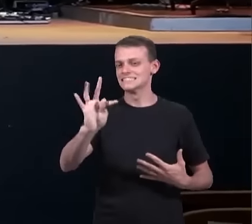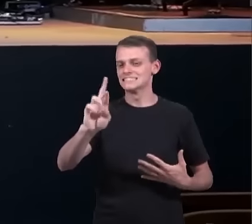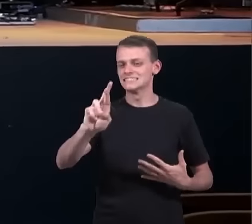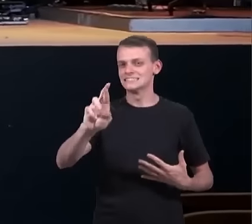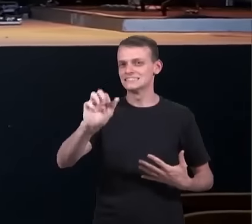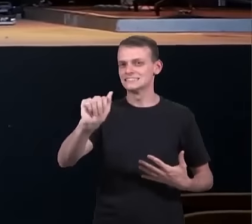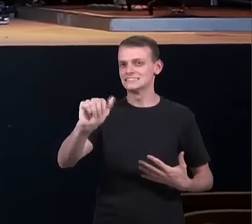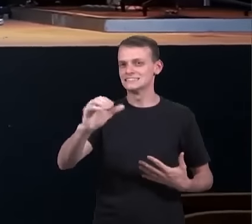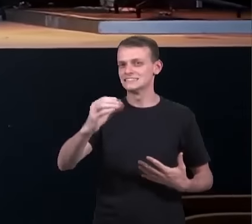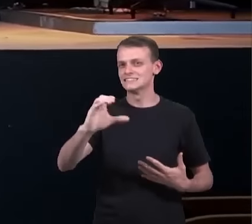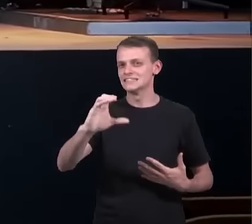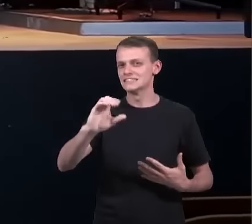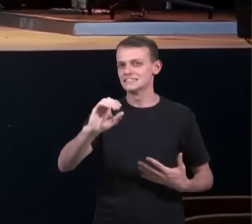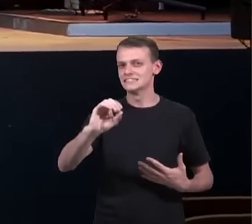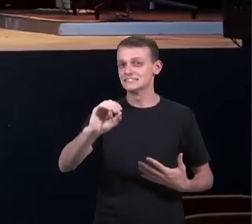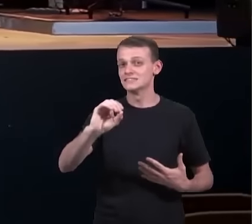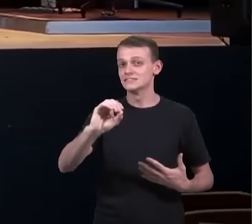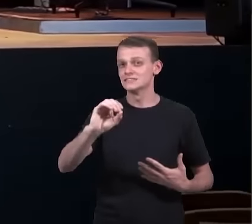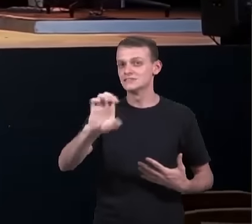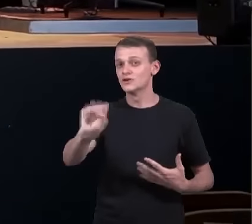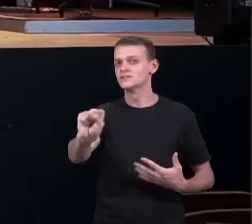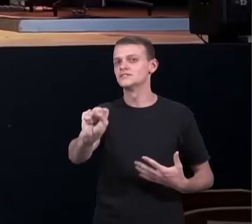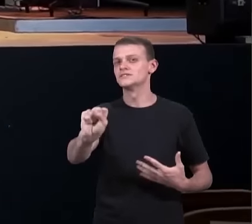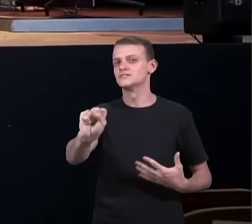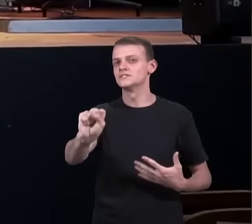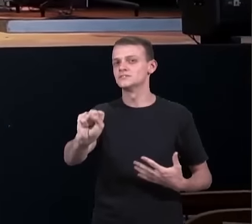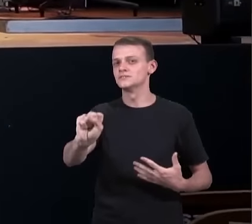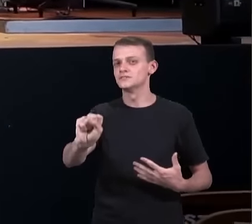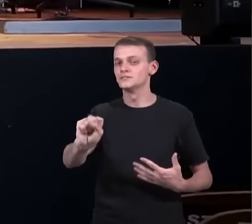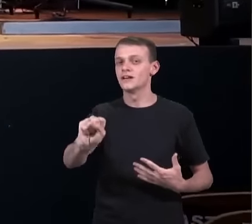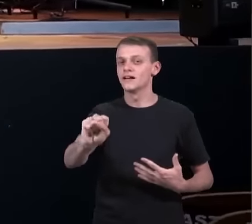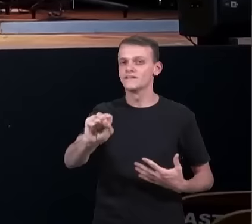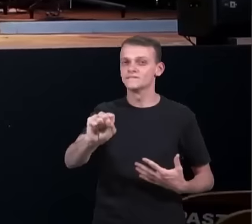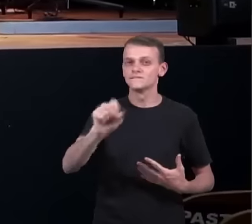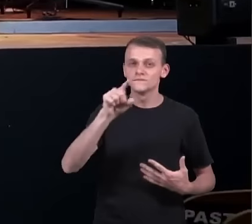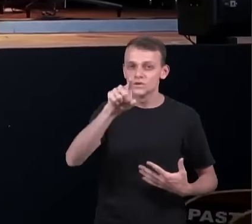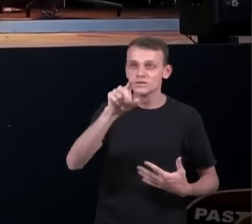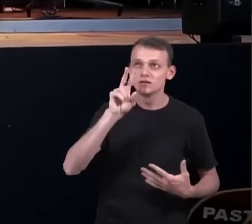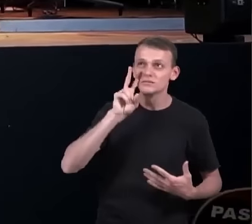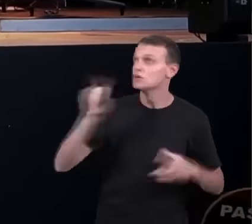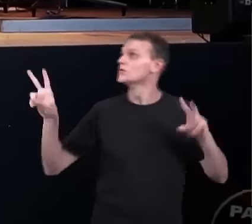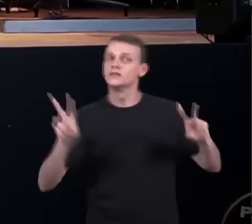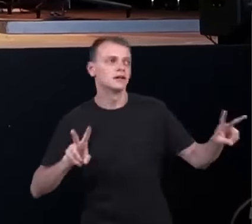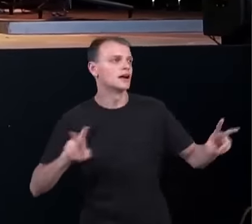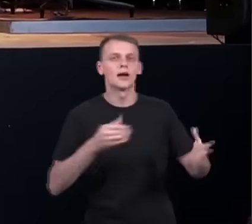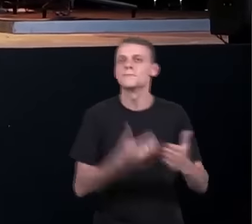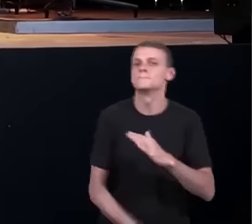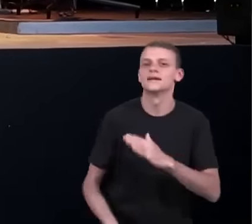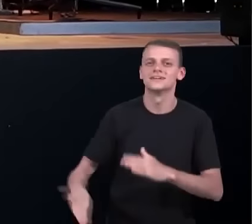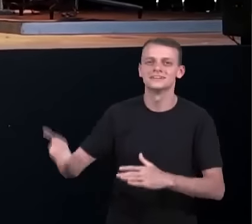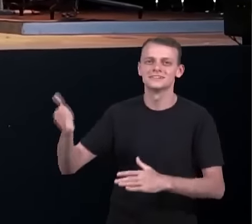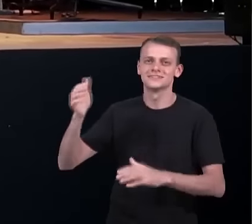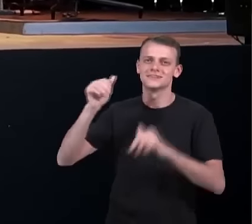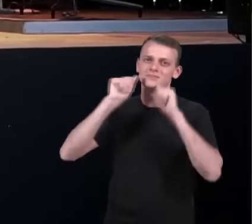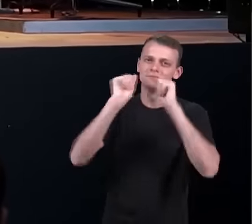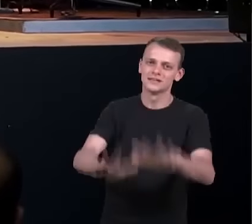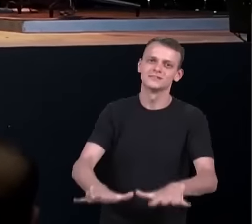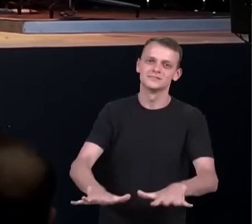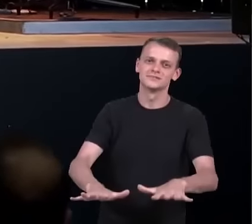A distração, ela rouba as melhores bênçãos da vida. A propósito, olhe para